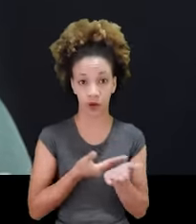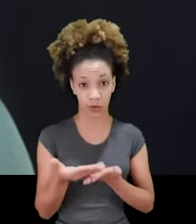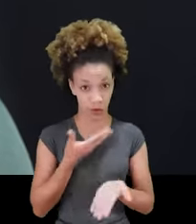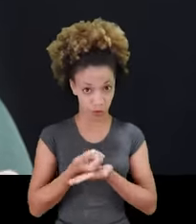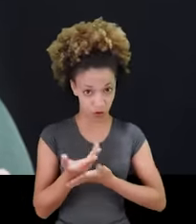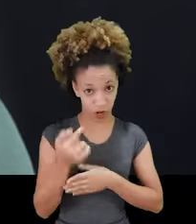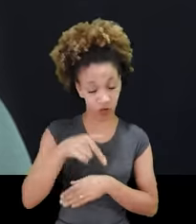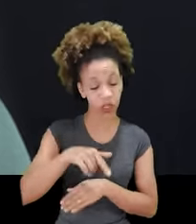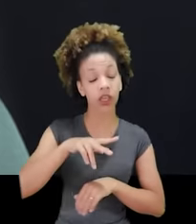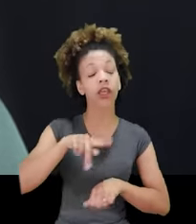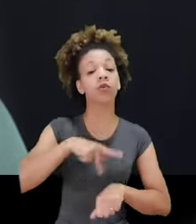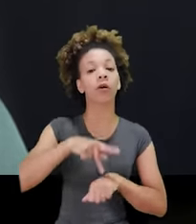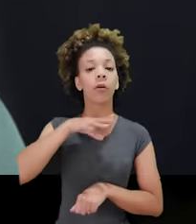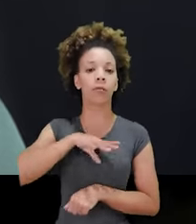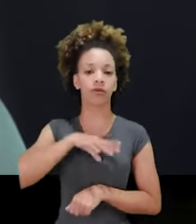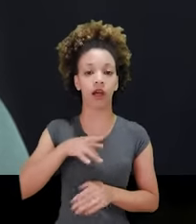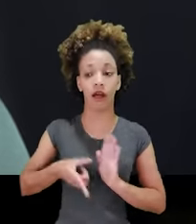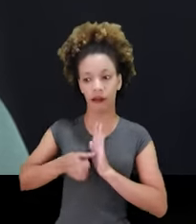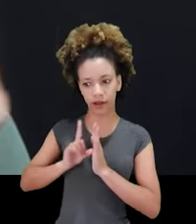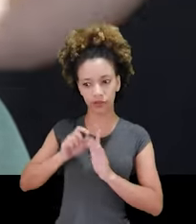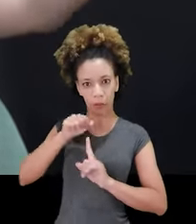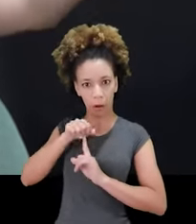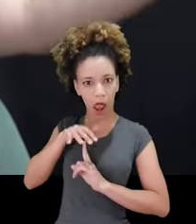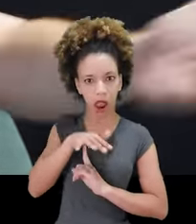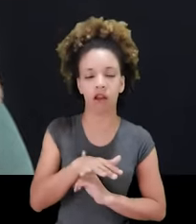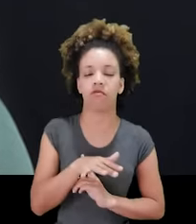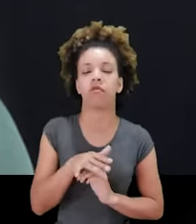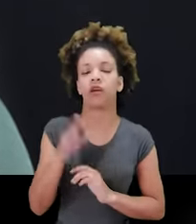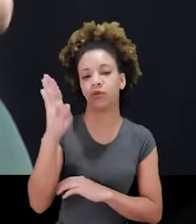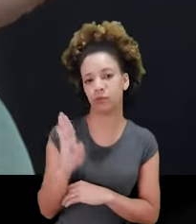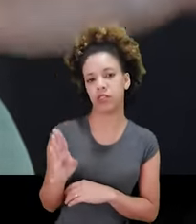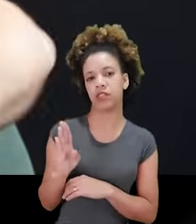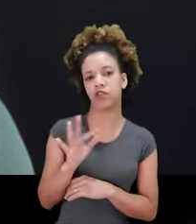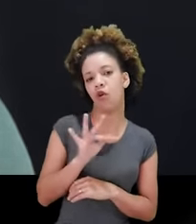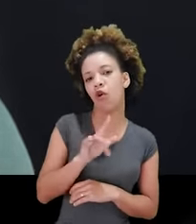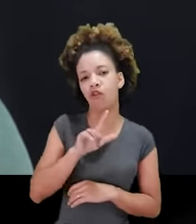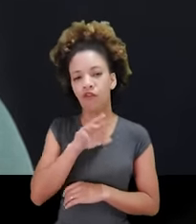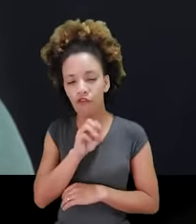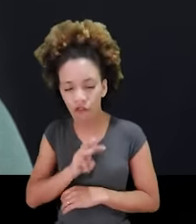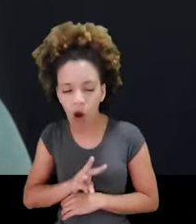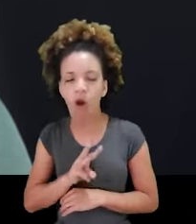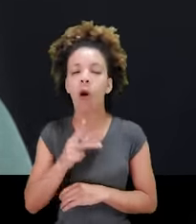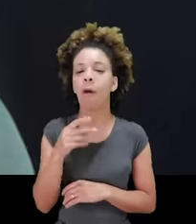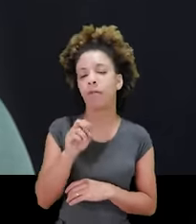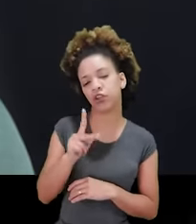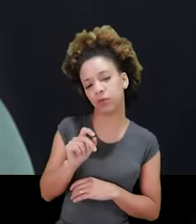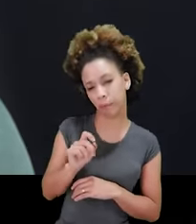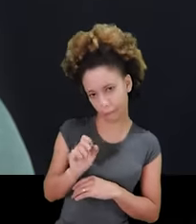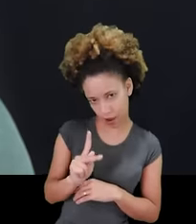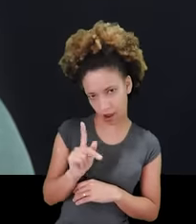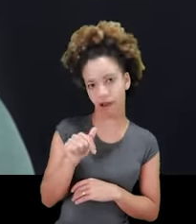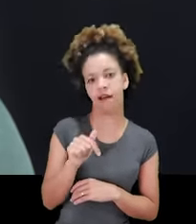podcast praticamente aqui em Portugal, antes de virar esse barulho todo que virou no Brasil, Flow, Podpah. Eu já tinha vindo